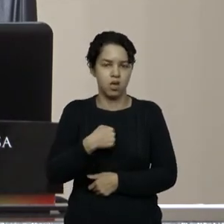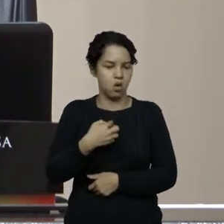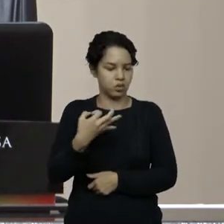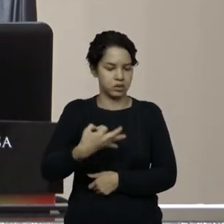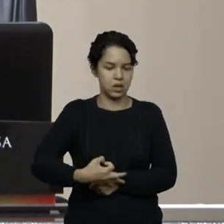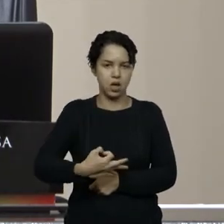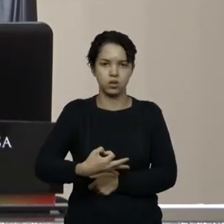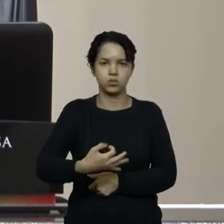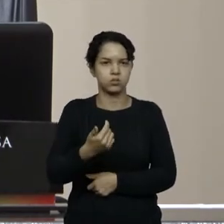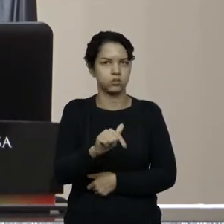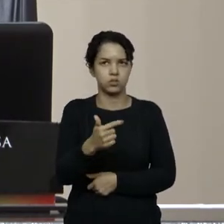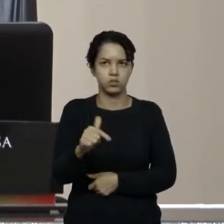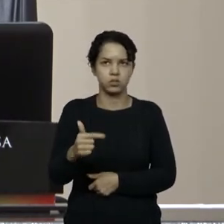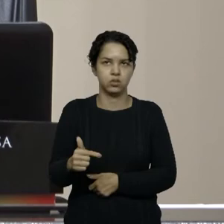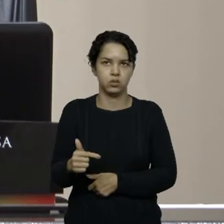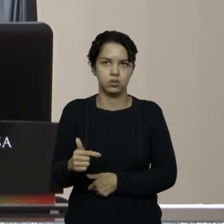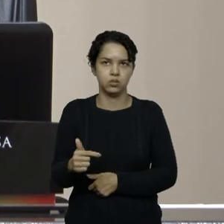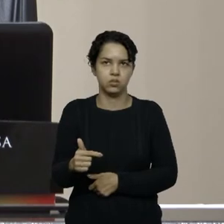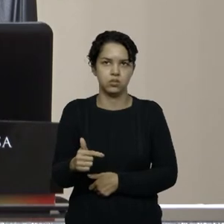certo